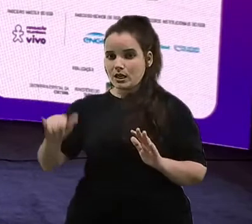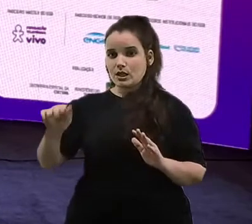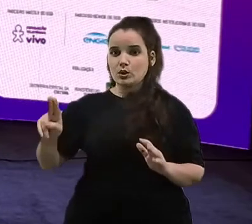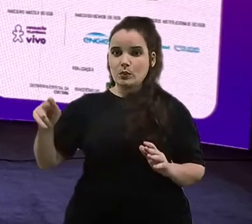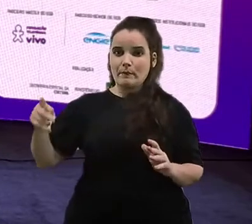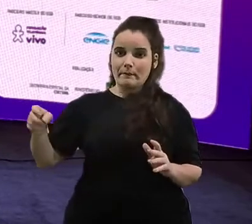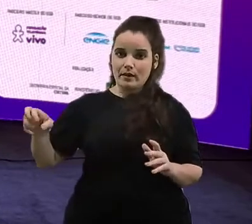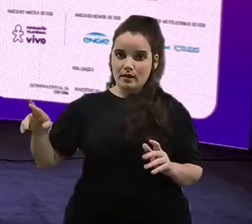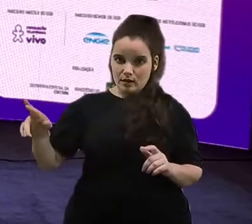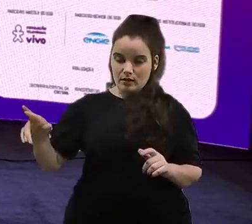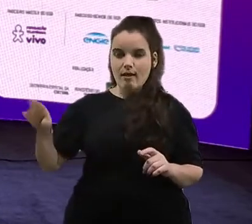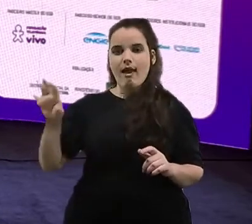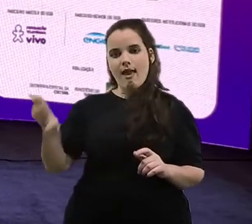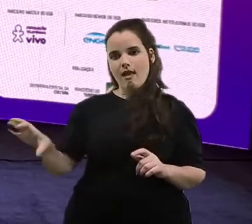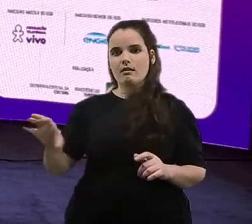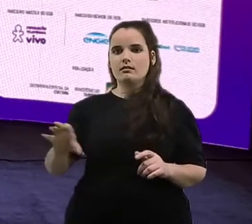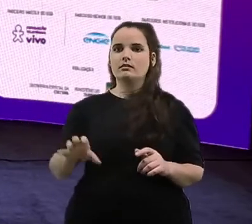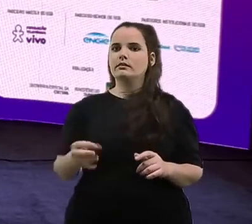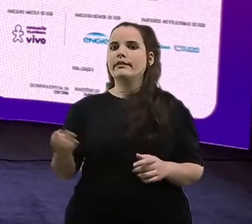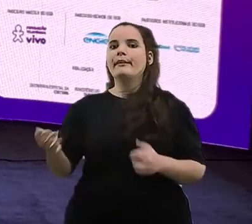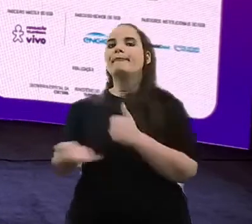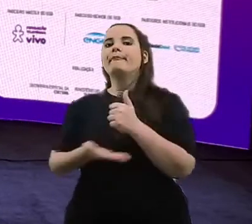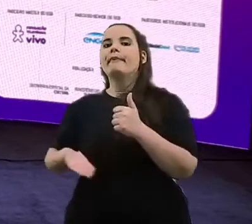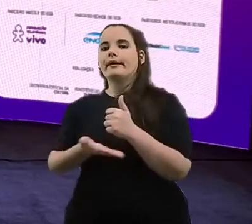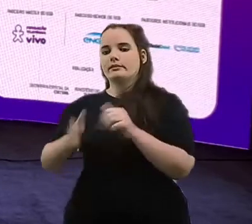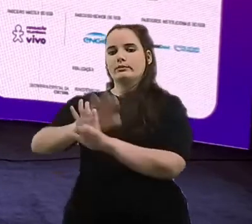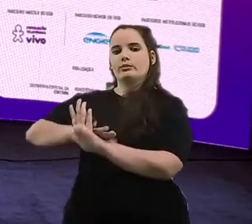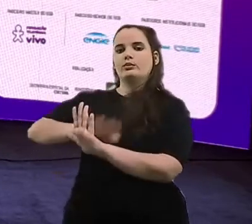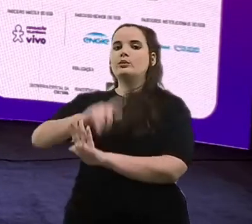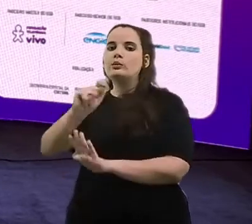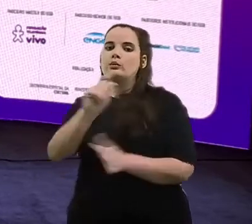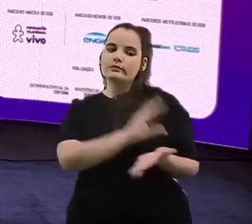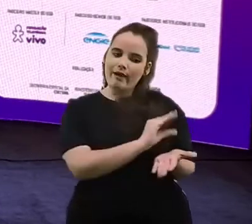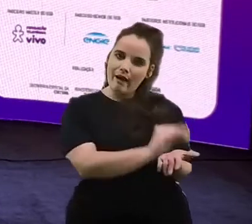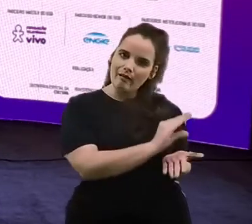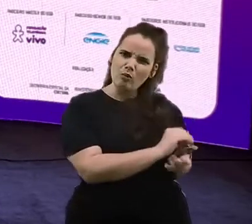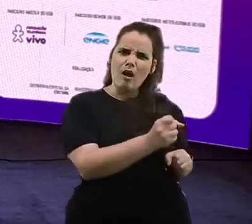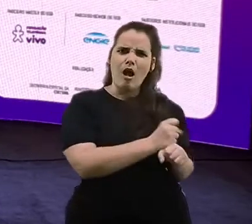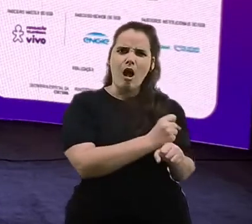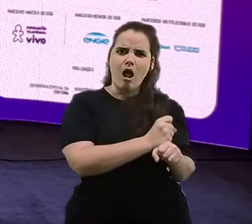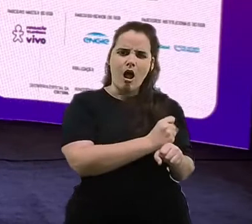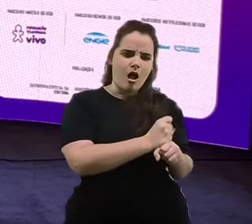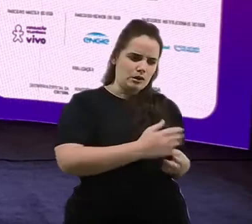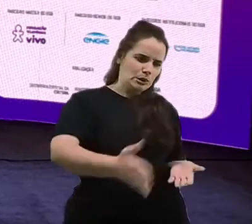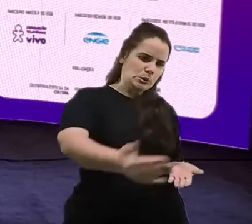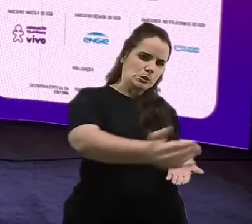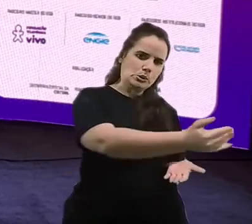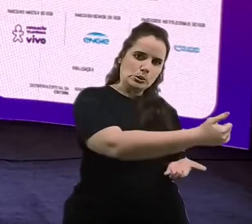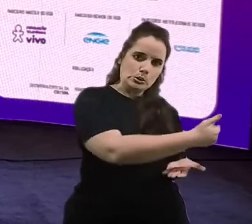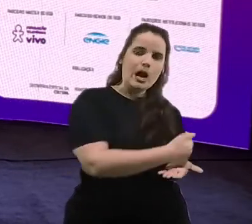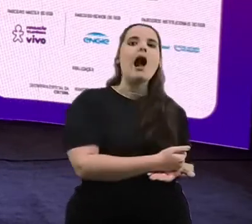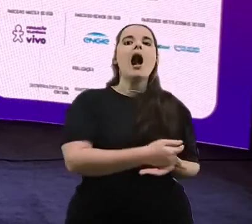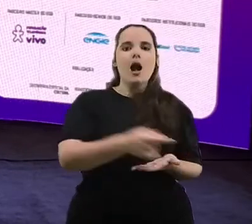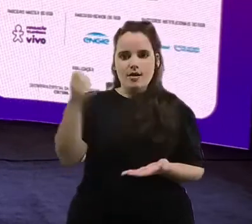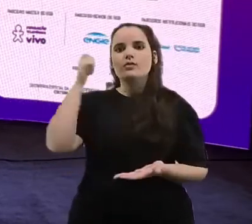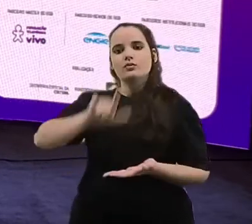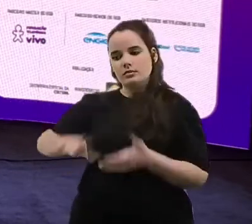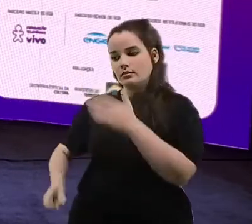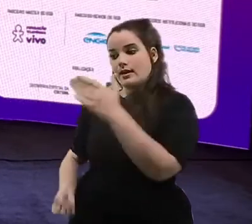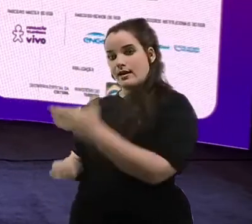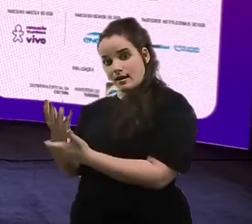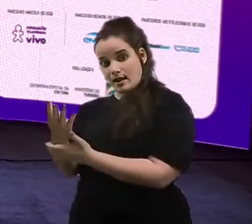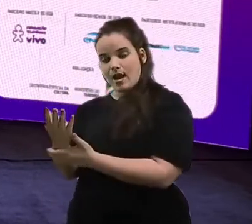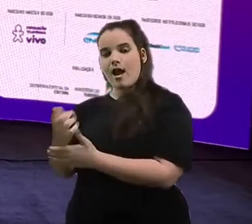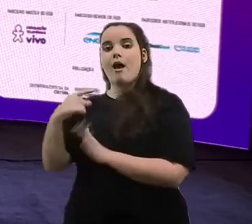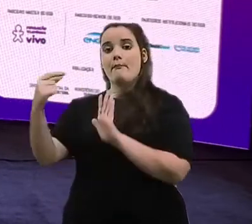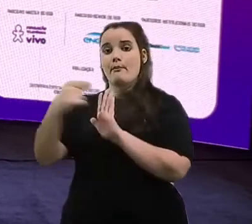gente coletou durante todos esses anos. A gente conseguiu criar esse programa de computador inteligente o suficiente